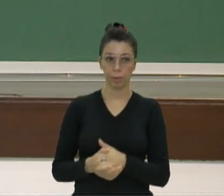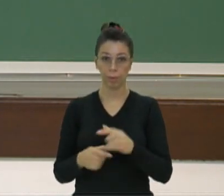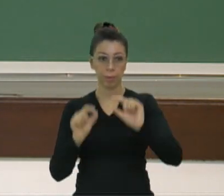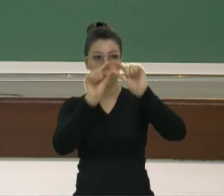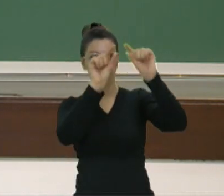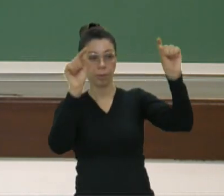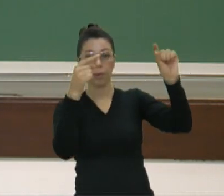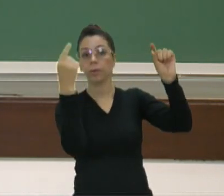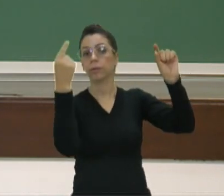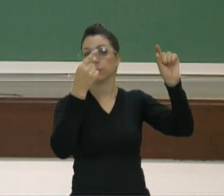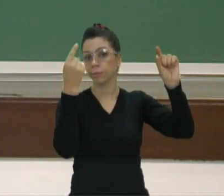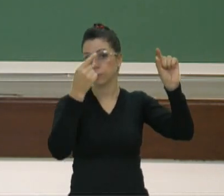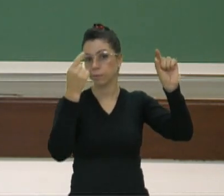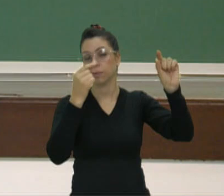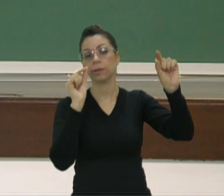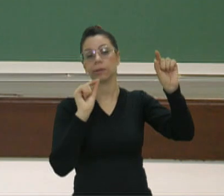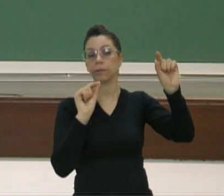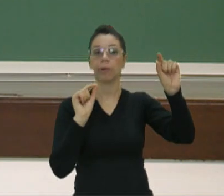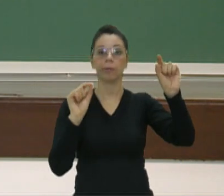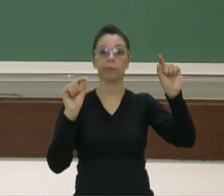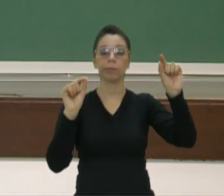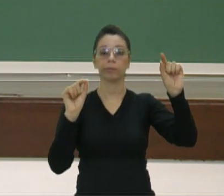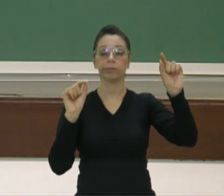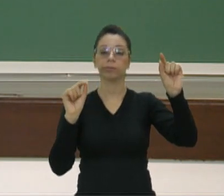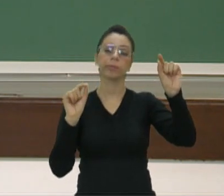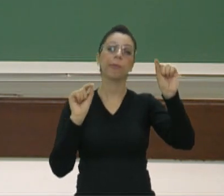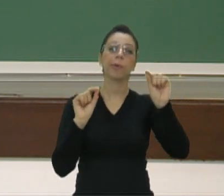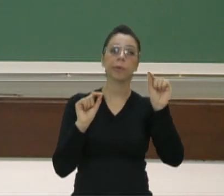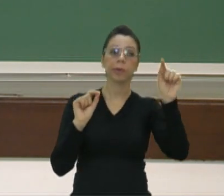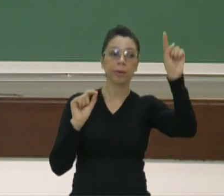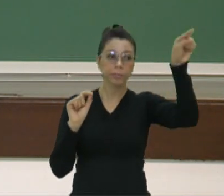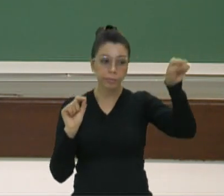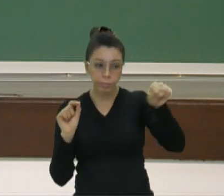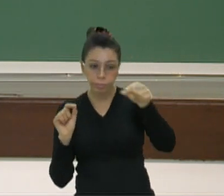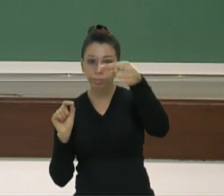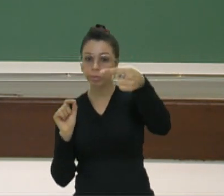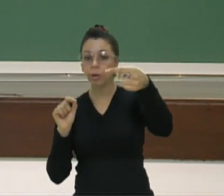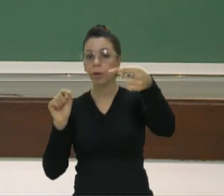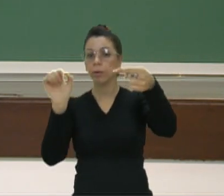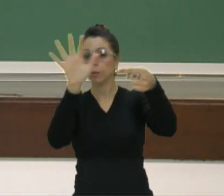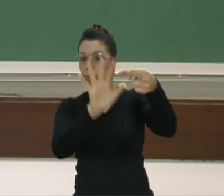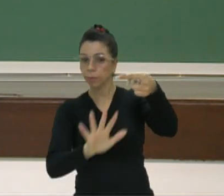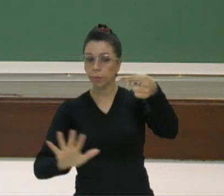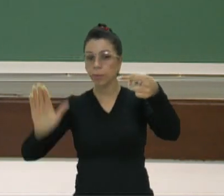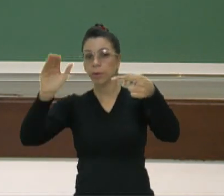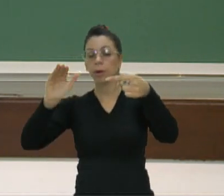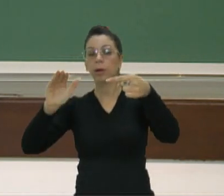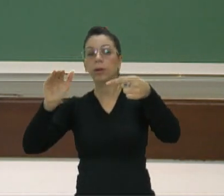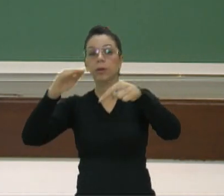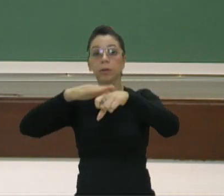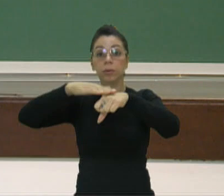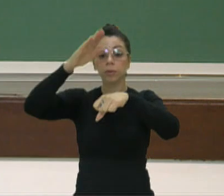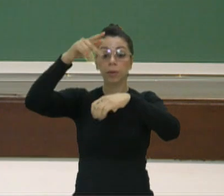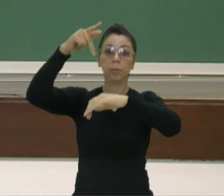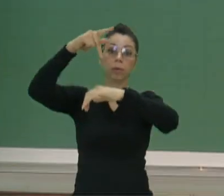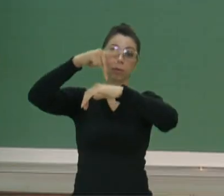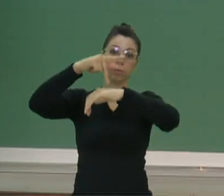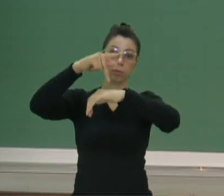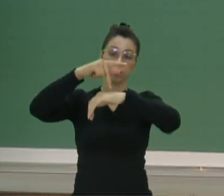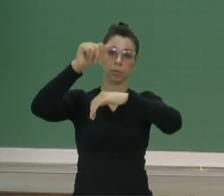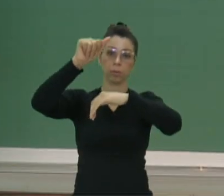quadradinho, ou você pode colocar apenas uma flecha, você vai indicar que a região que está na parte superior é o Círculo